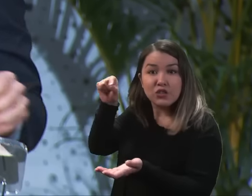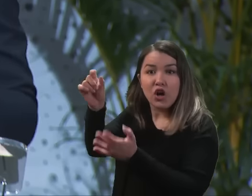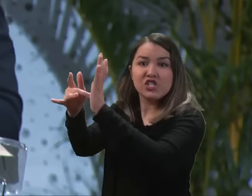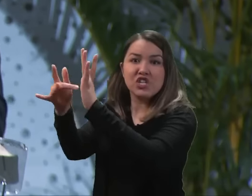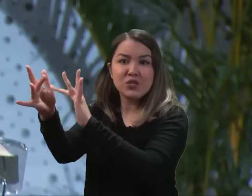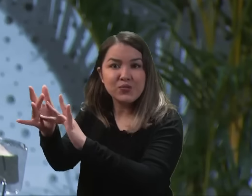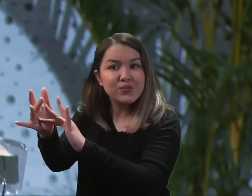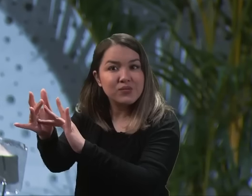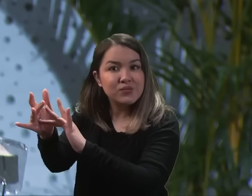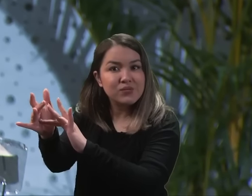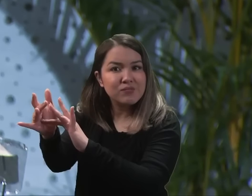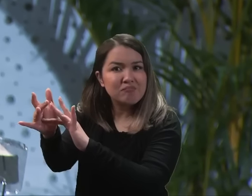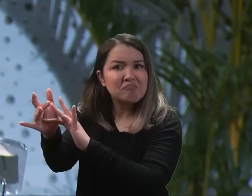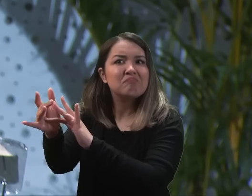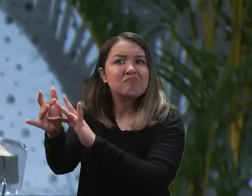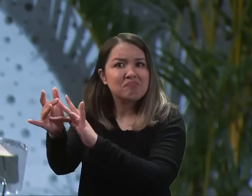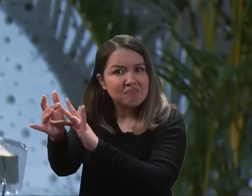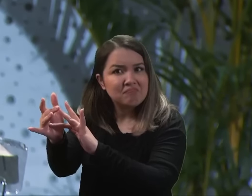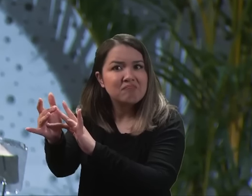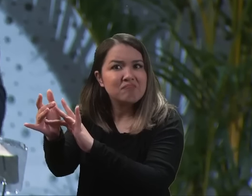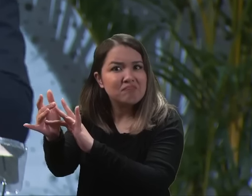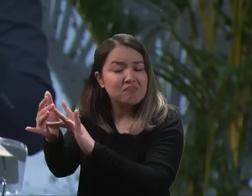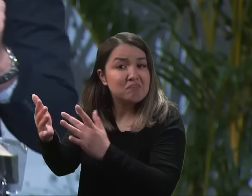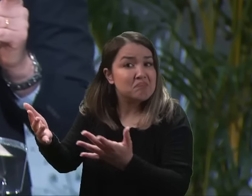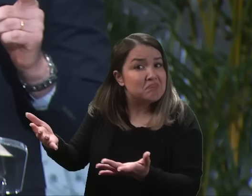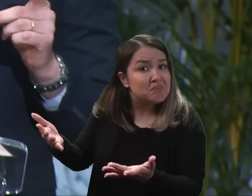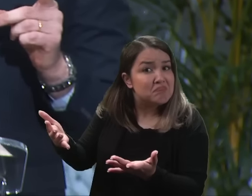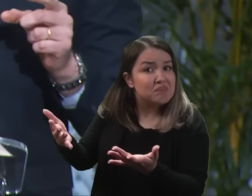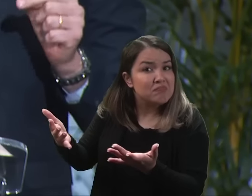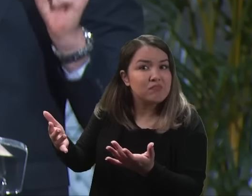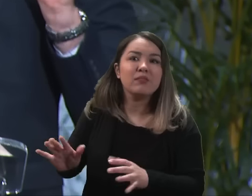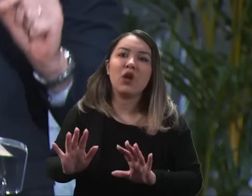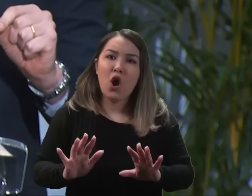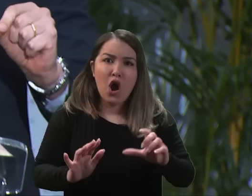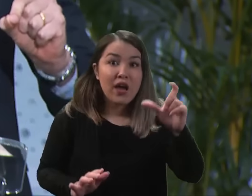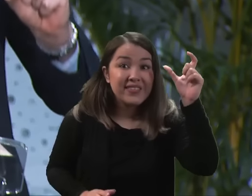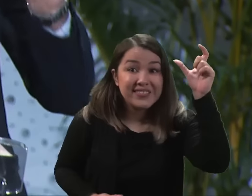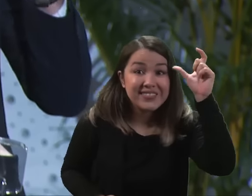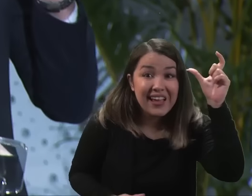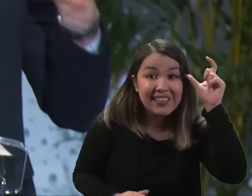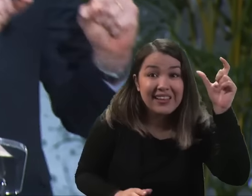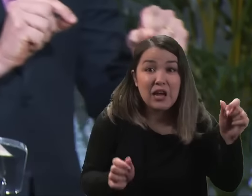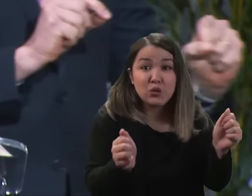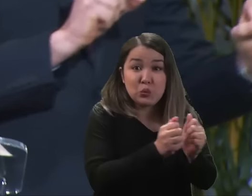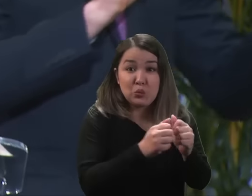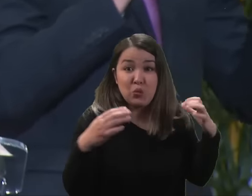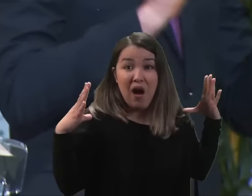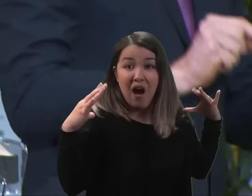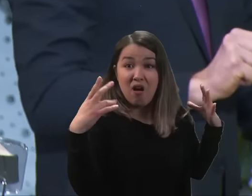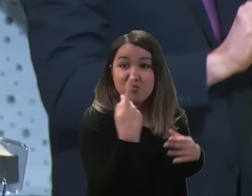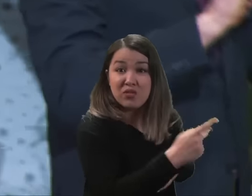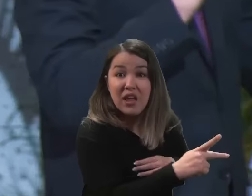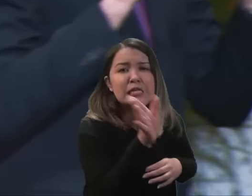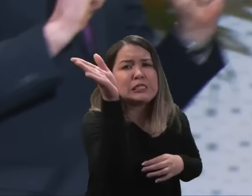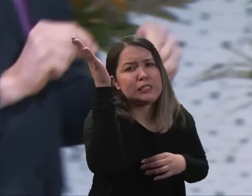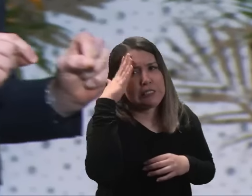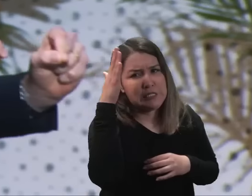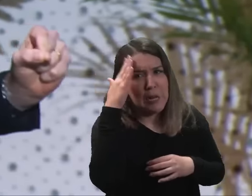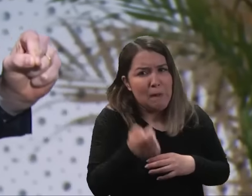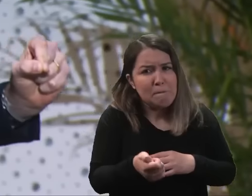Queridos, Satanás e seus anjos sabem que pouco tempo